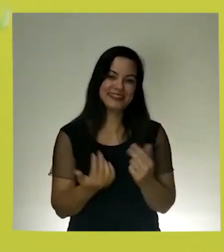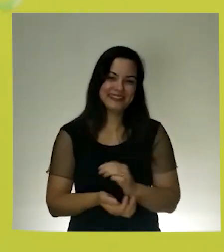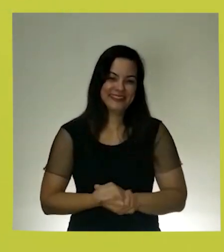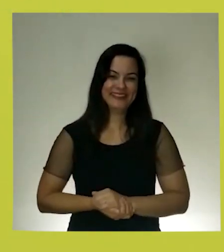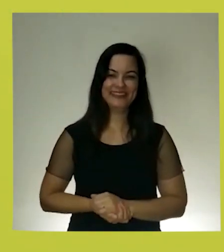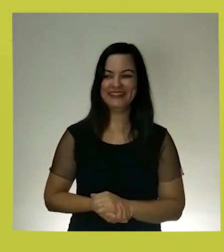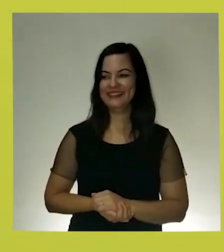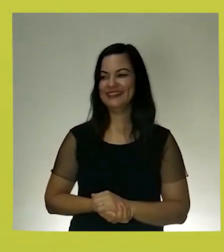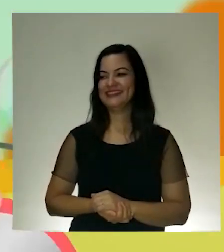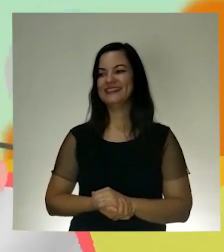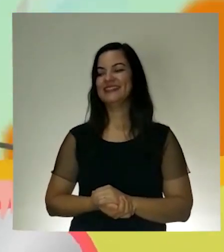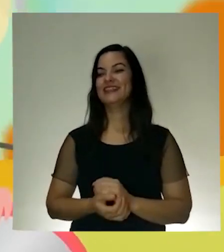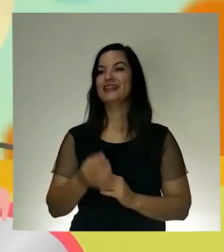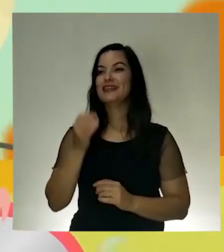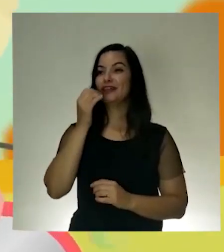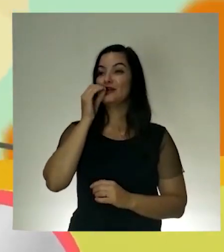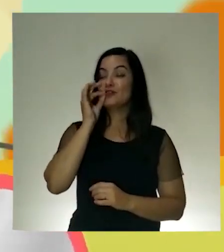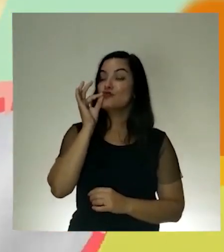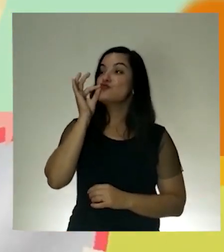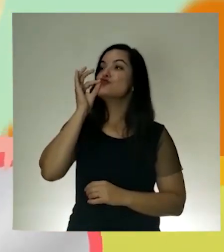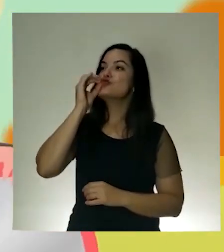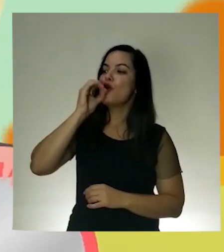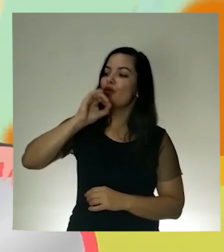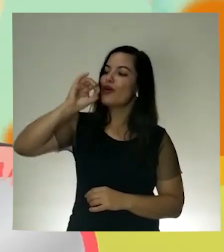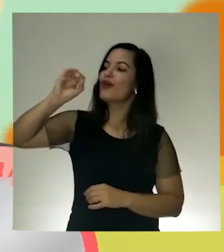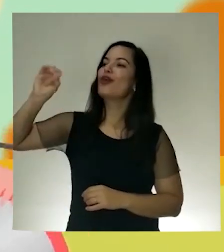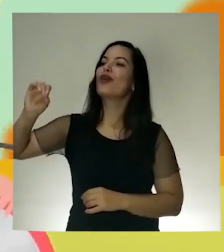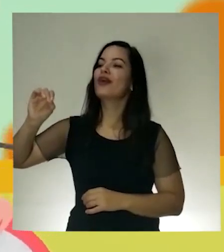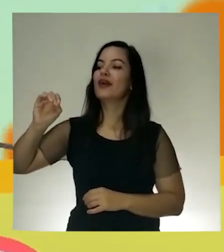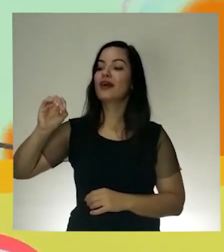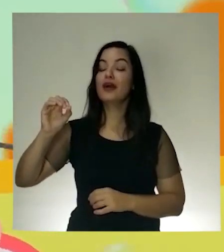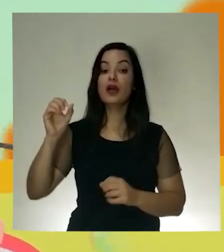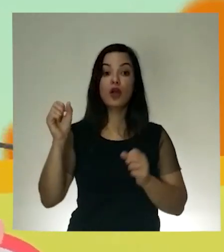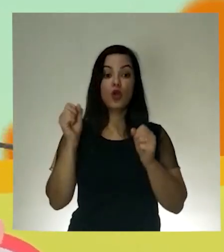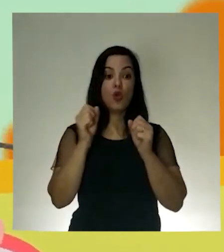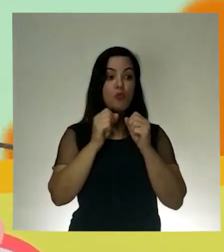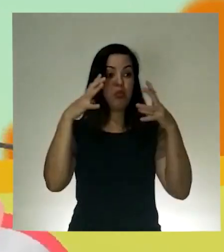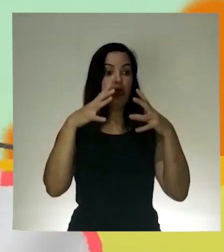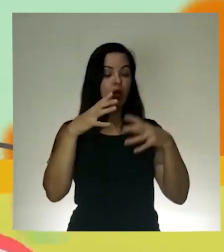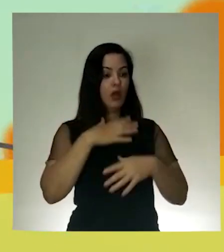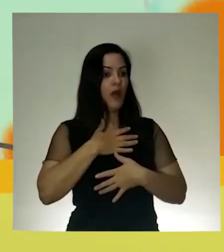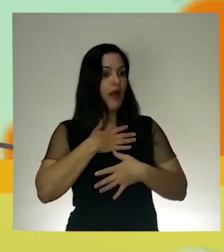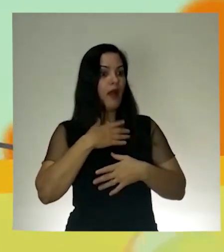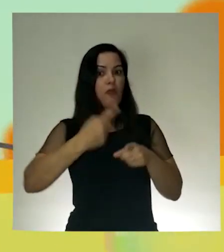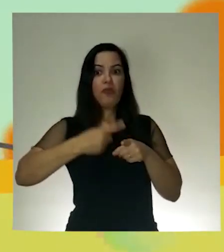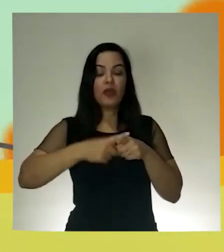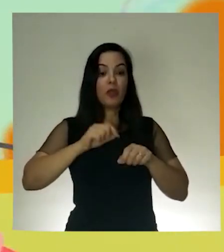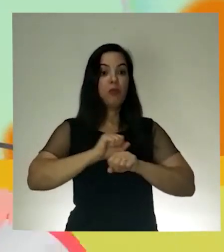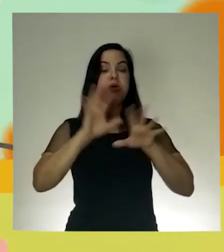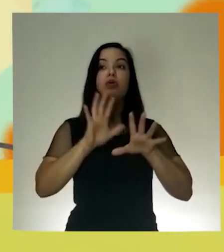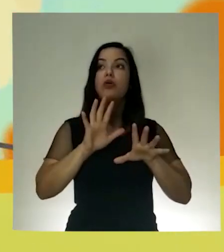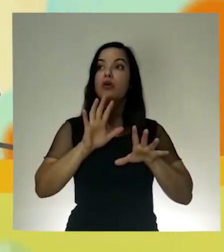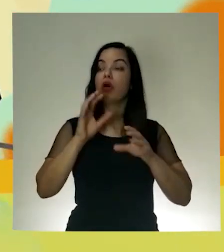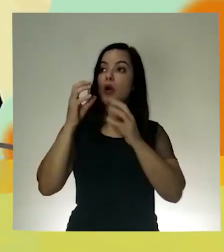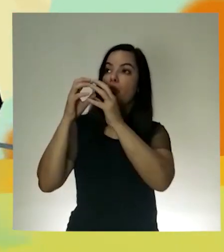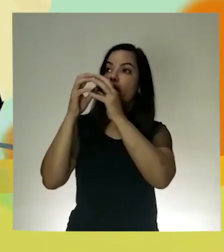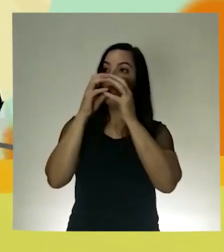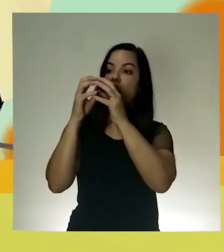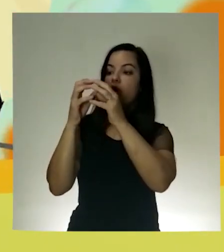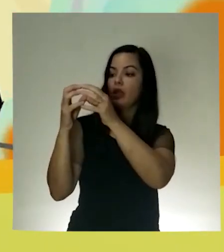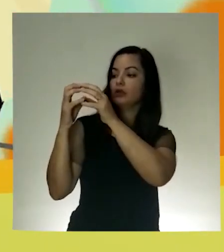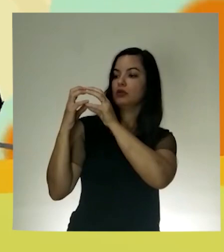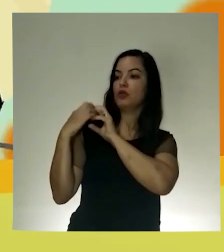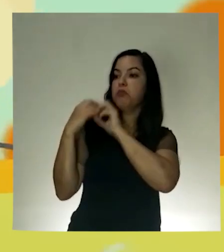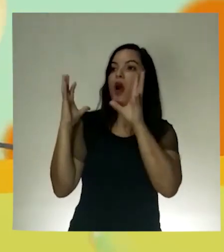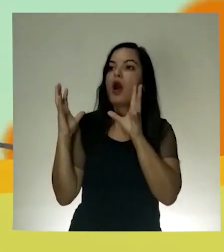Estourou! Ela estourou! Por que será que as bolhas estouram quando encostam na